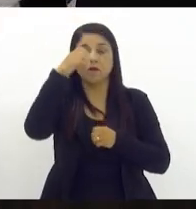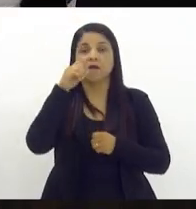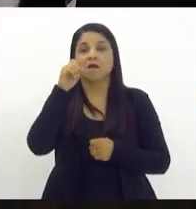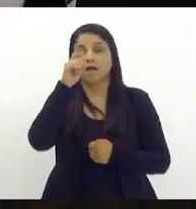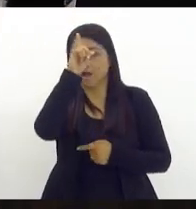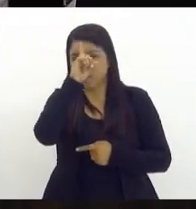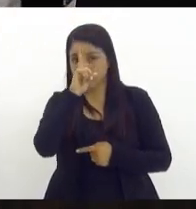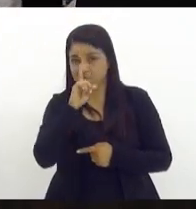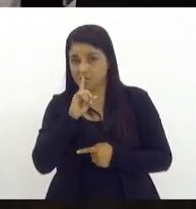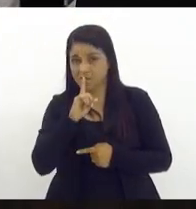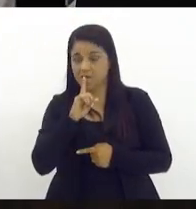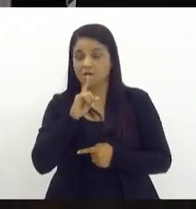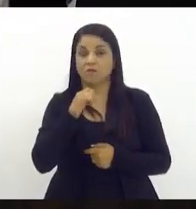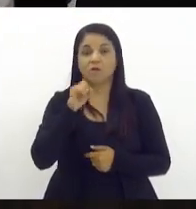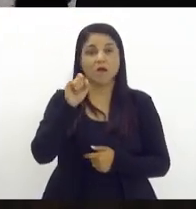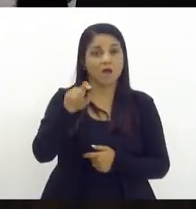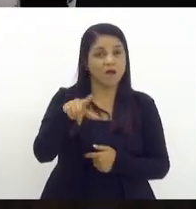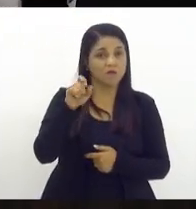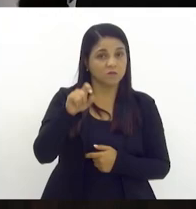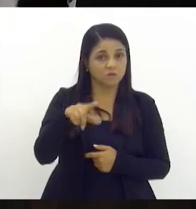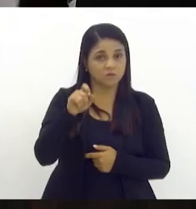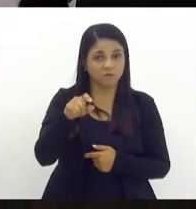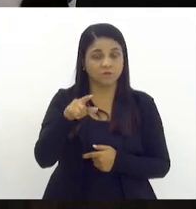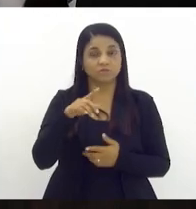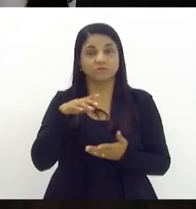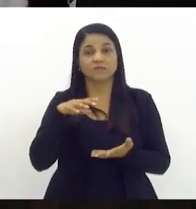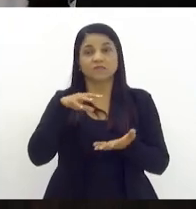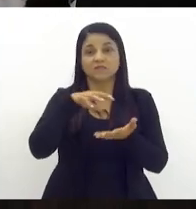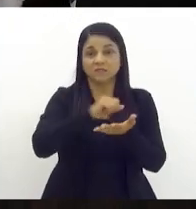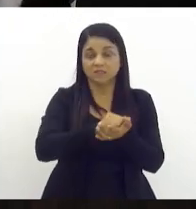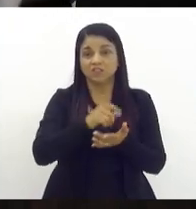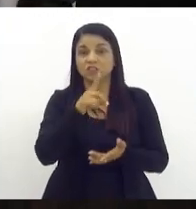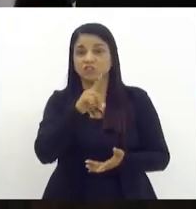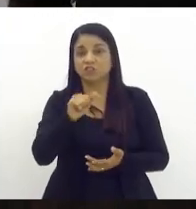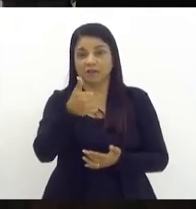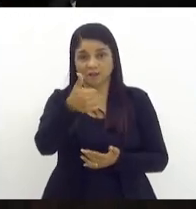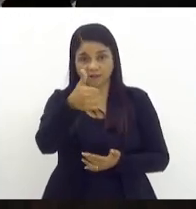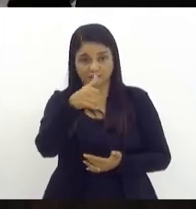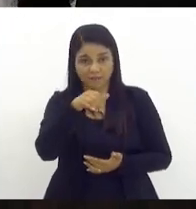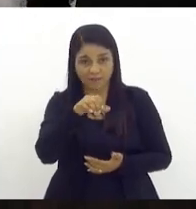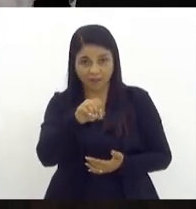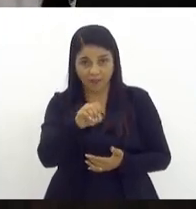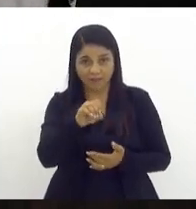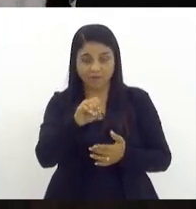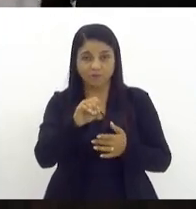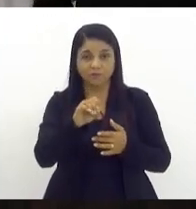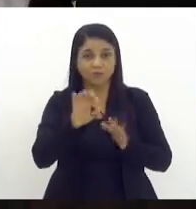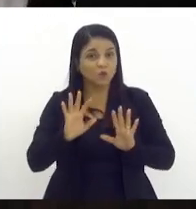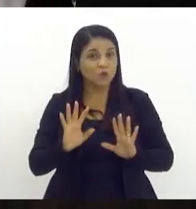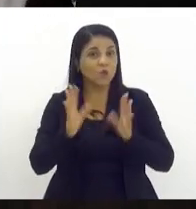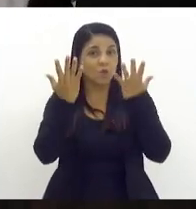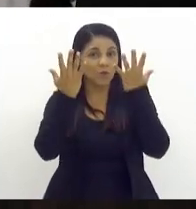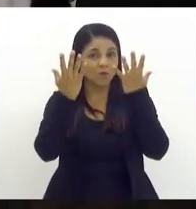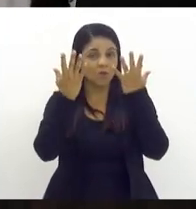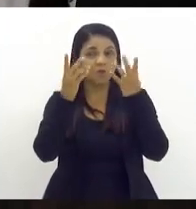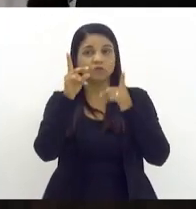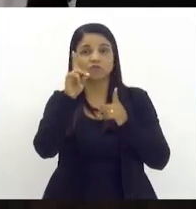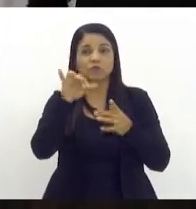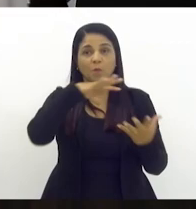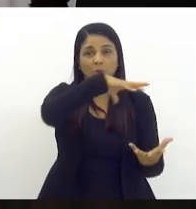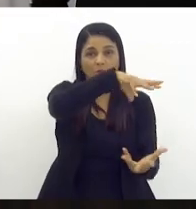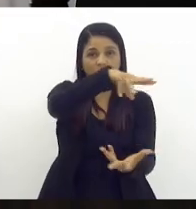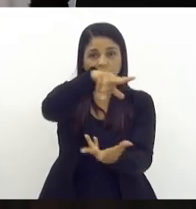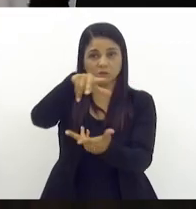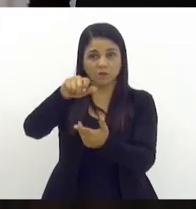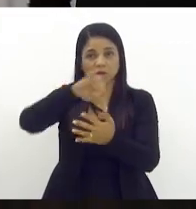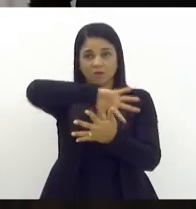azul. Gostaria de registrar que no dia 10 a gente comemorou o Dia Mundial das Línguas